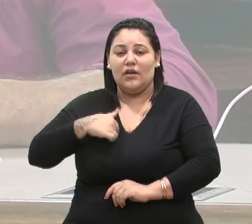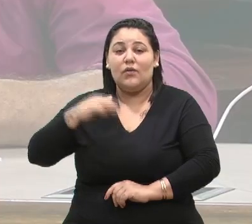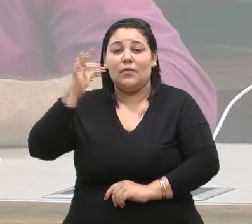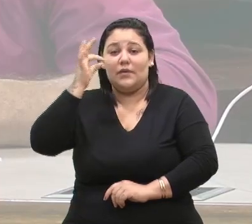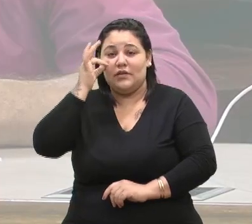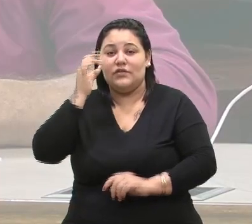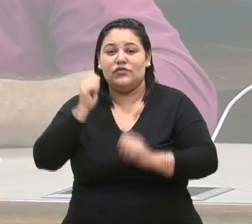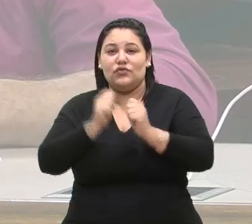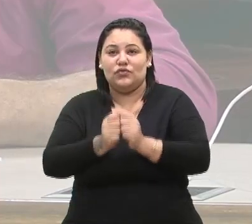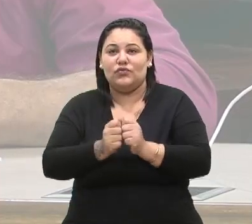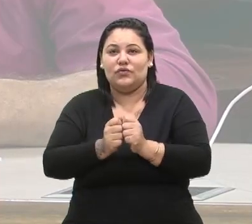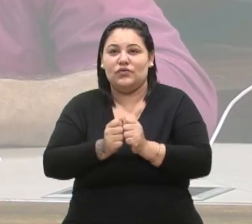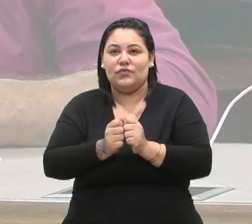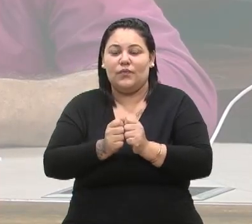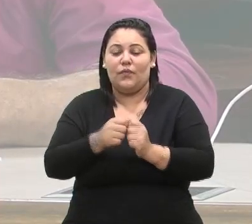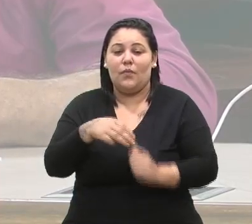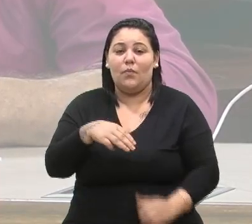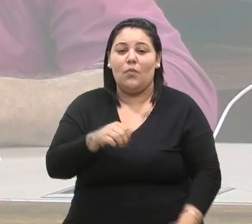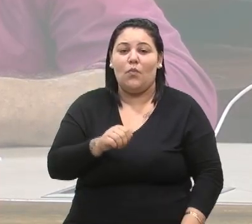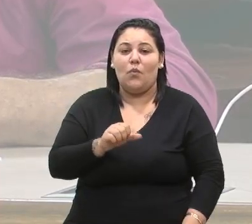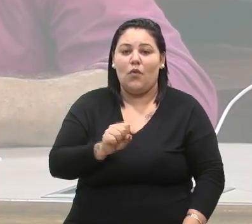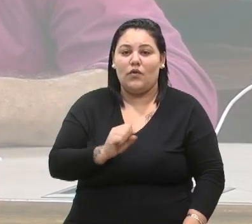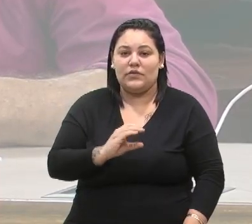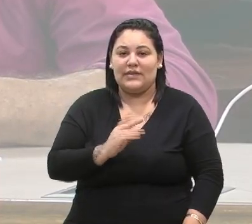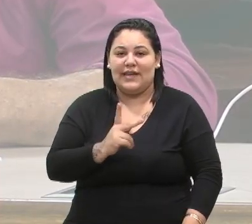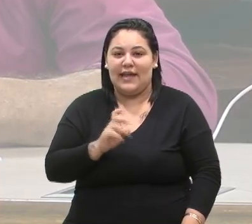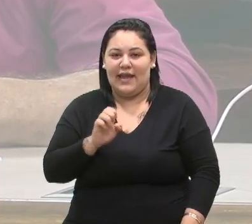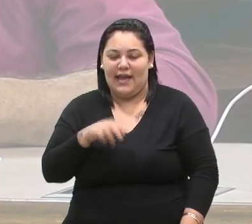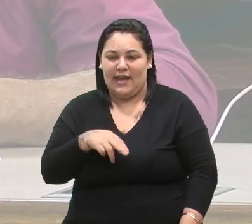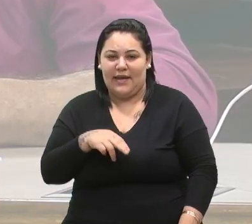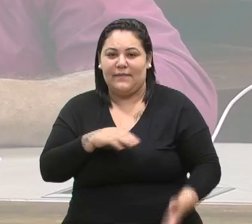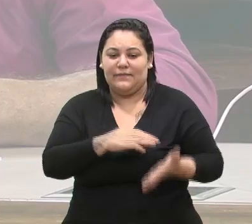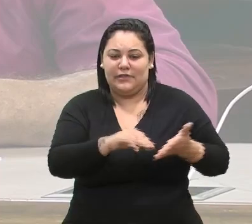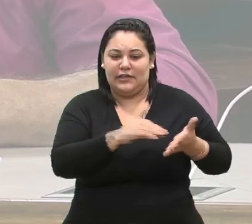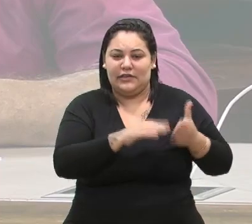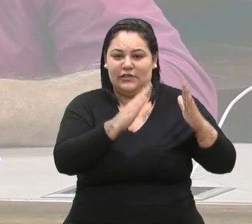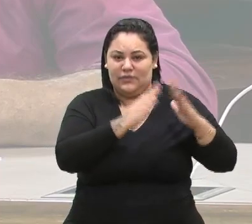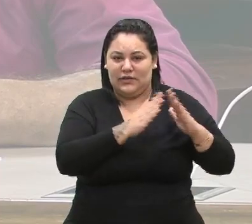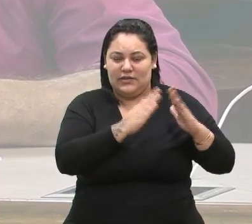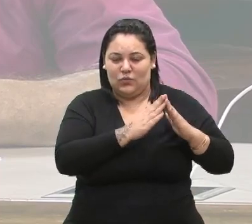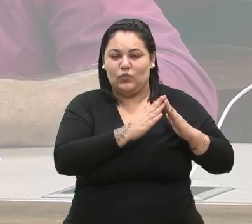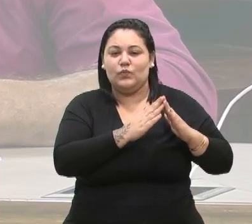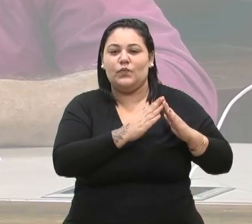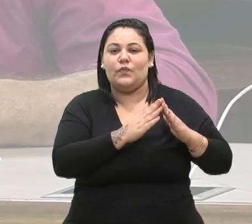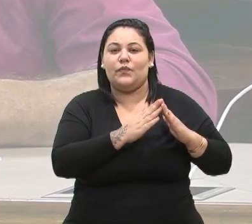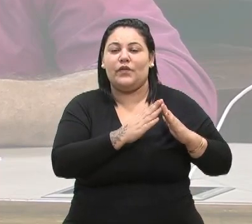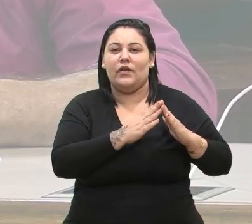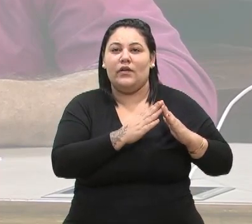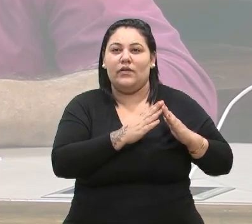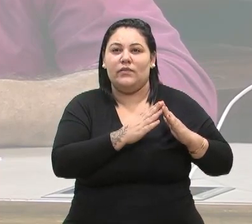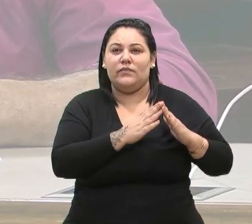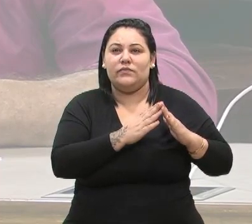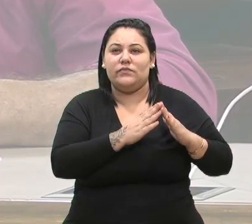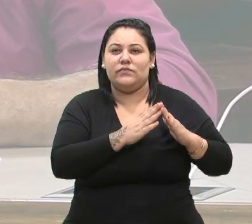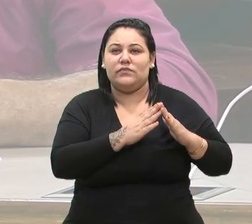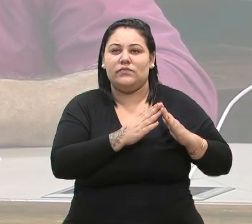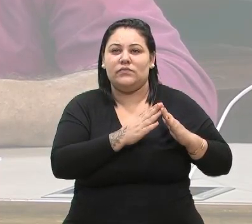o secretário, que estava o Mosquen, na Secretaria de Habitação, e nós fomos